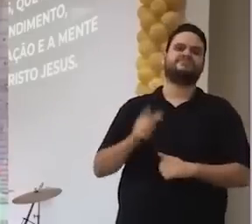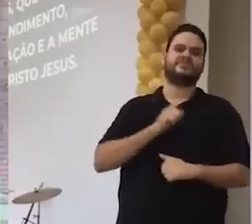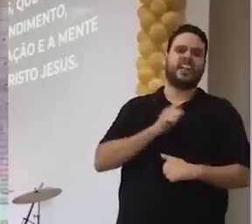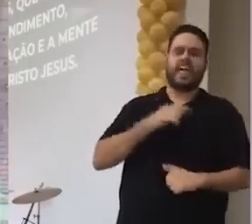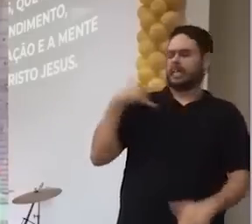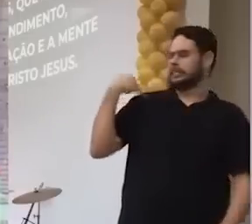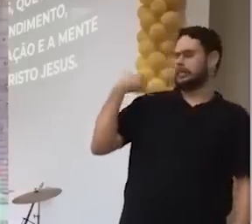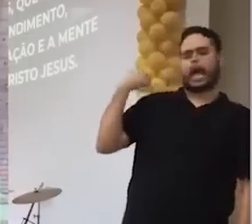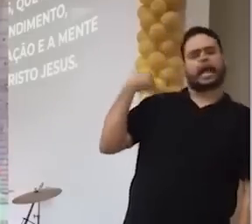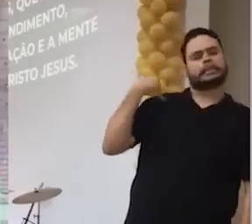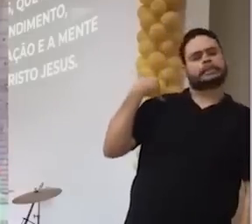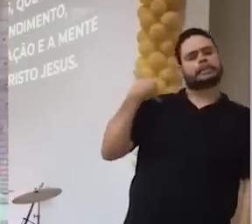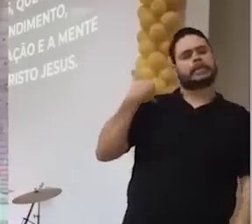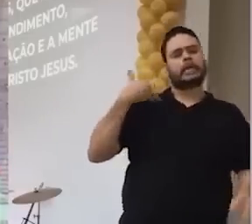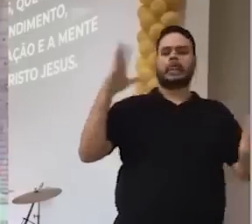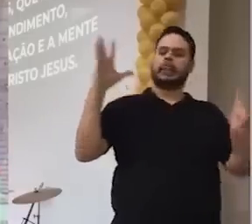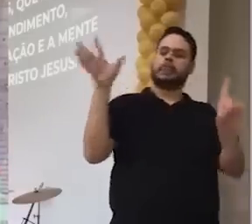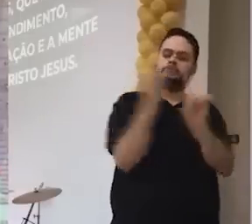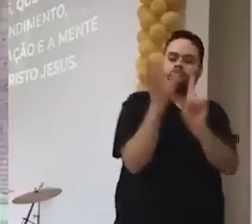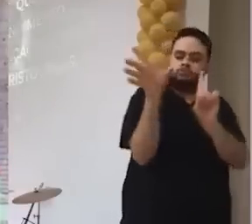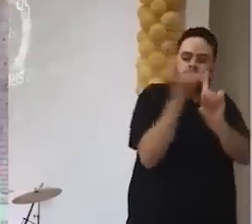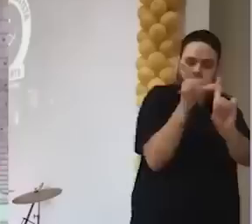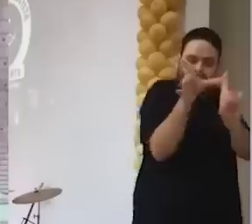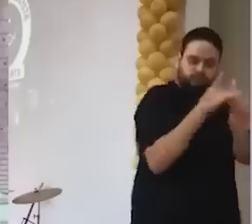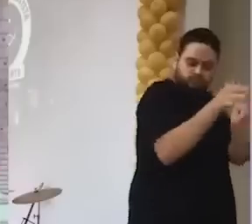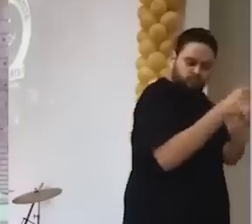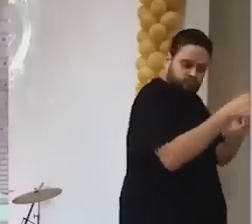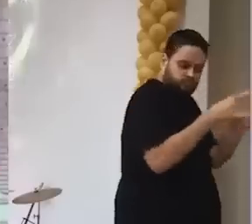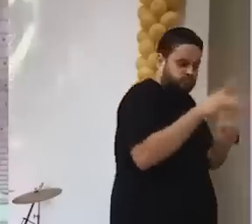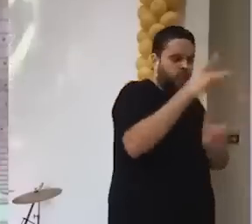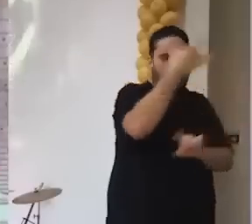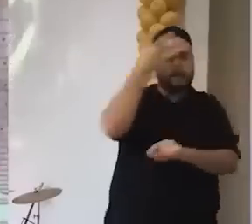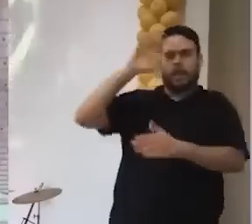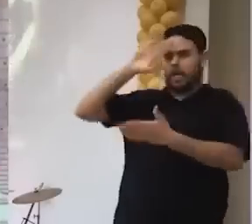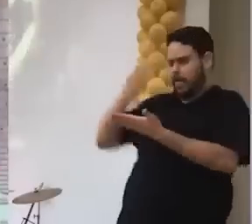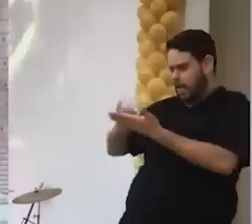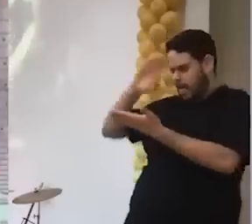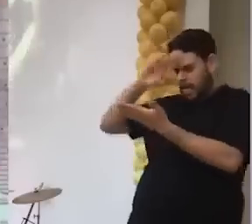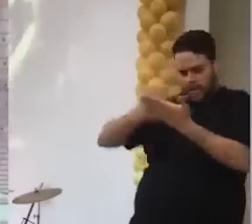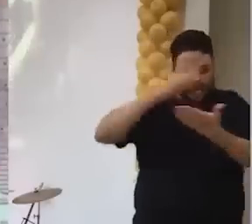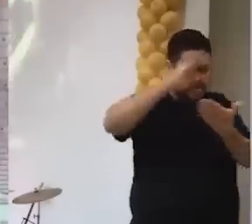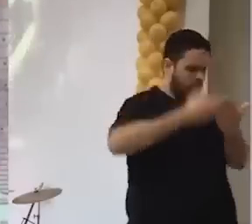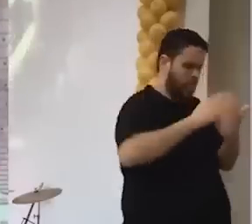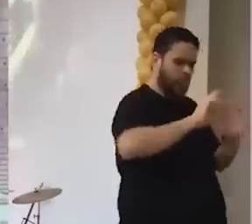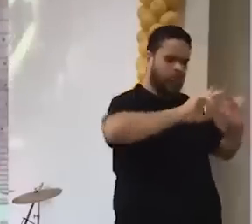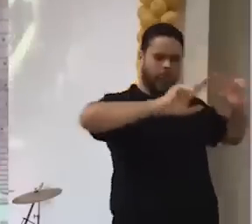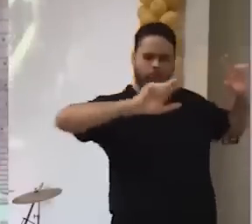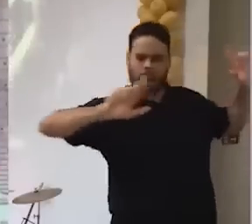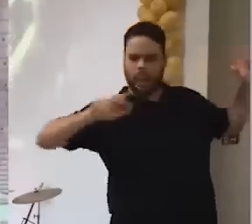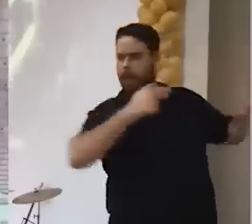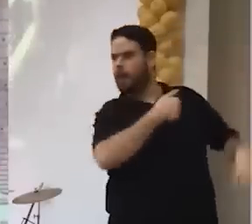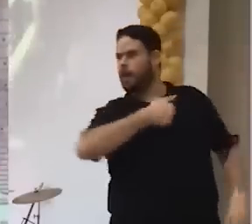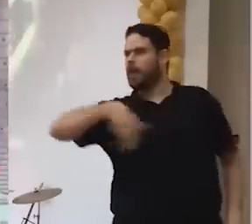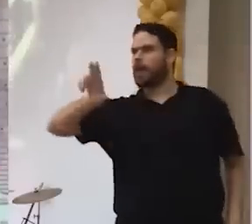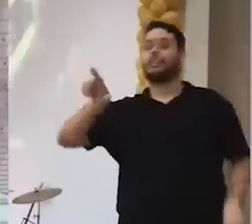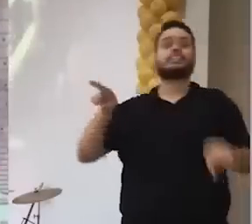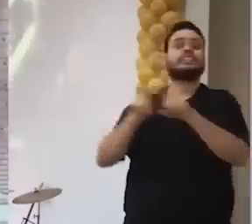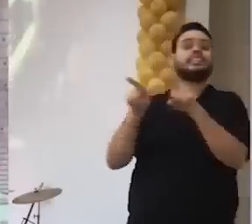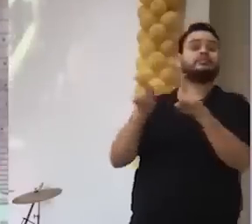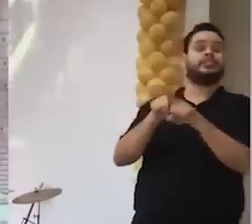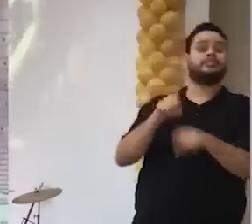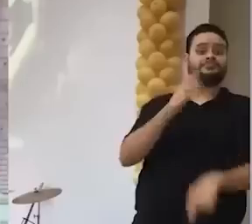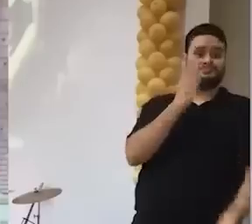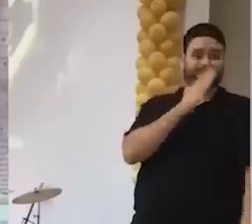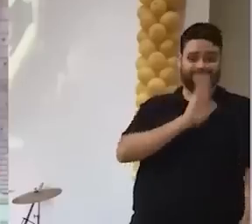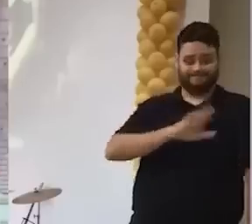os estratos sociais, de todos os credos religiosos. Até as crianças